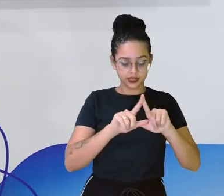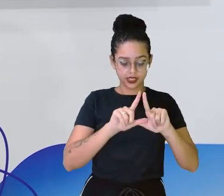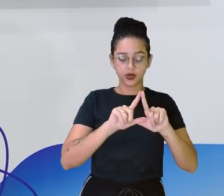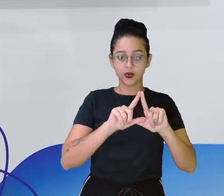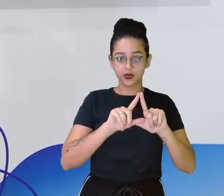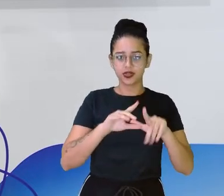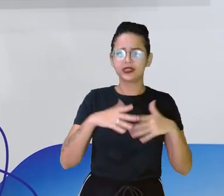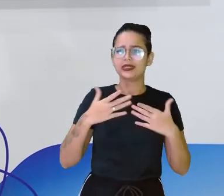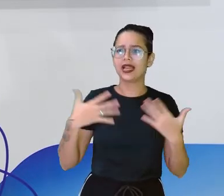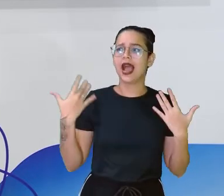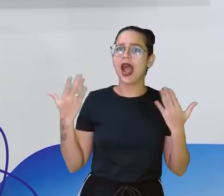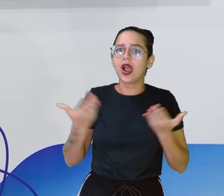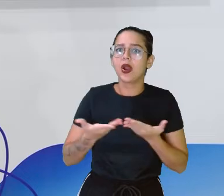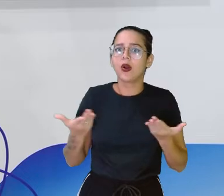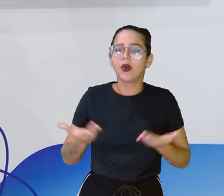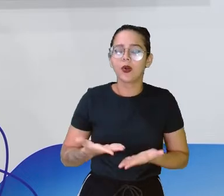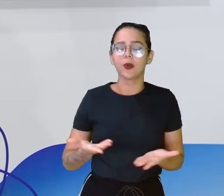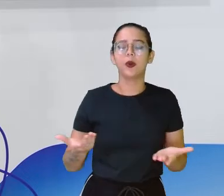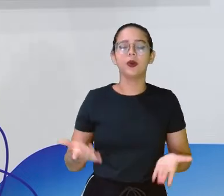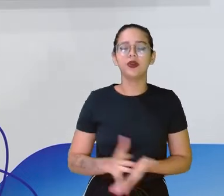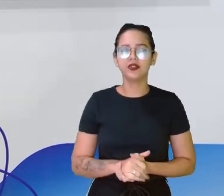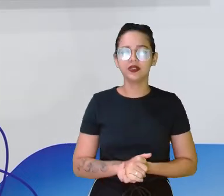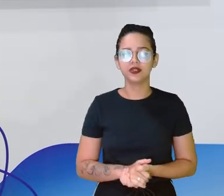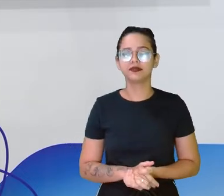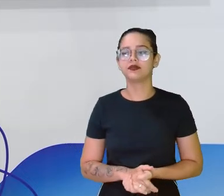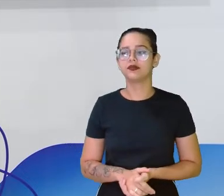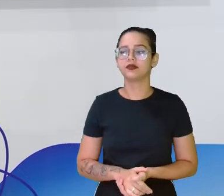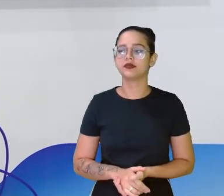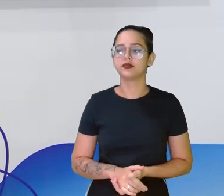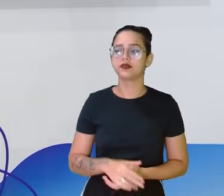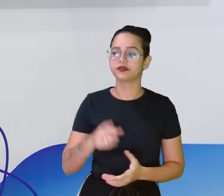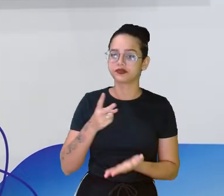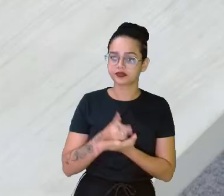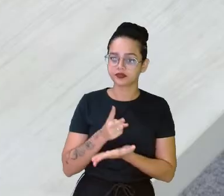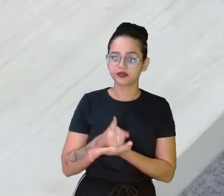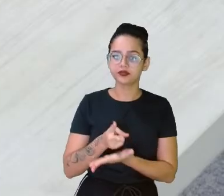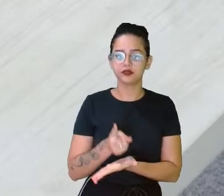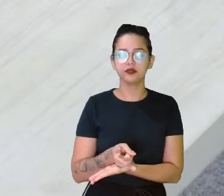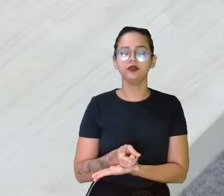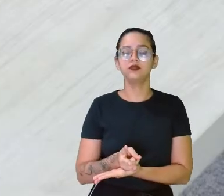triangular. E agora, professora, vou continuar